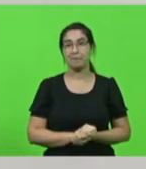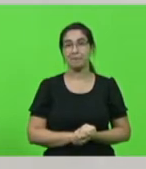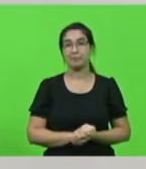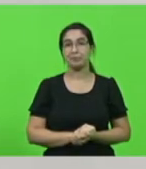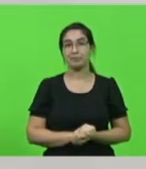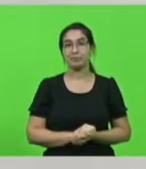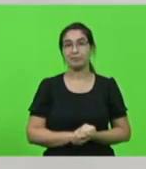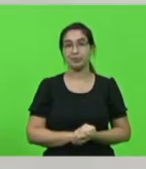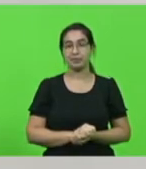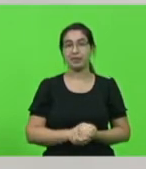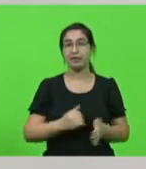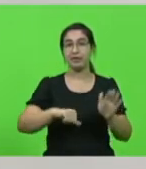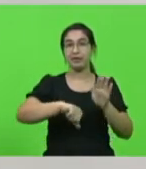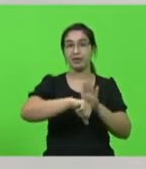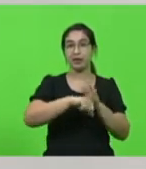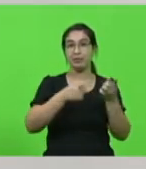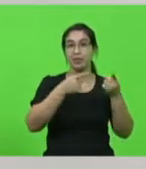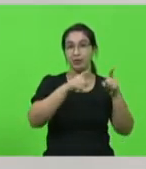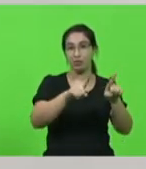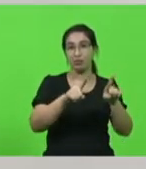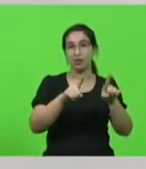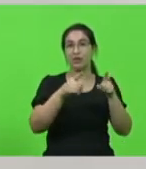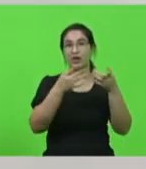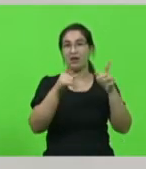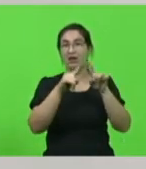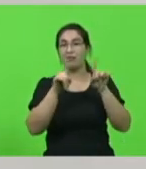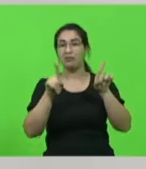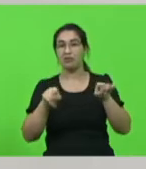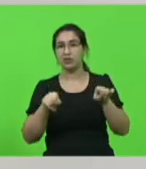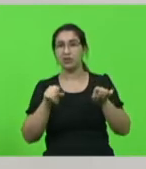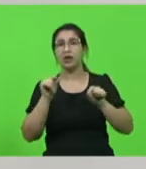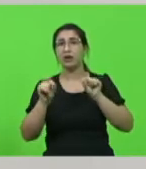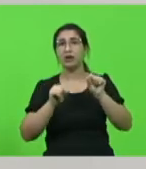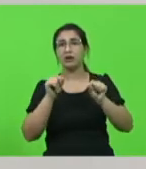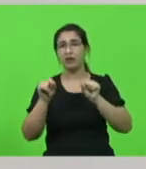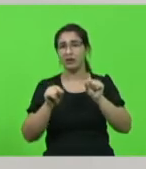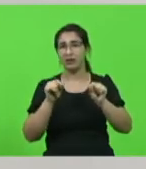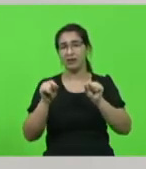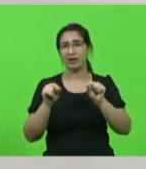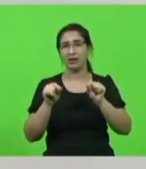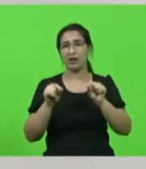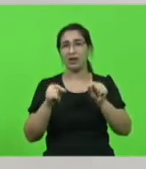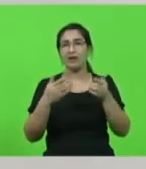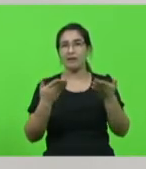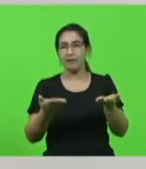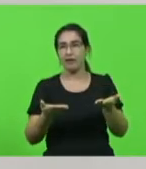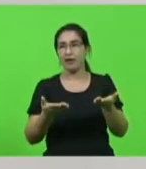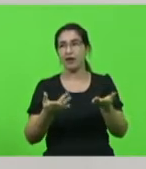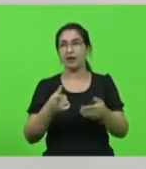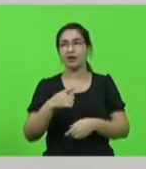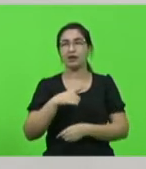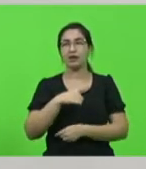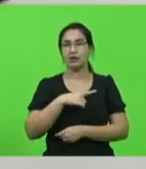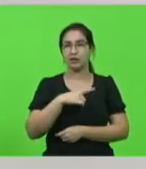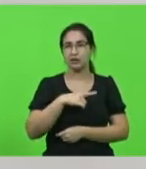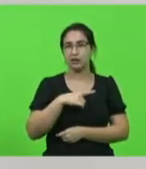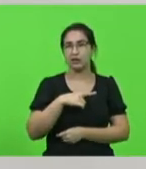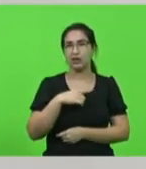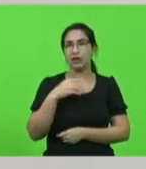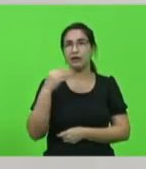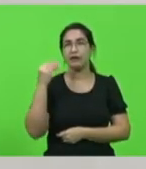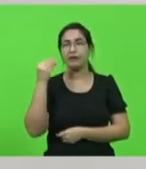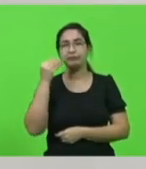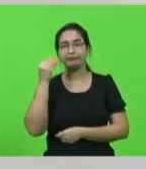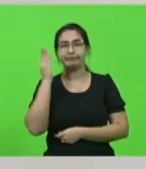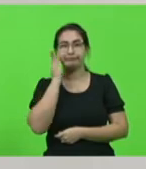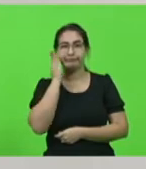Prevaricação. Quem que facilita para essa empresa? Quem são os apadrinhados? De quem é o interesse da